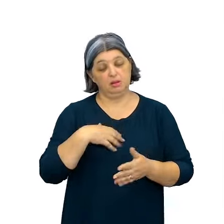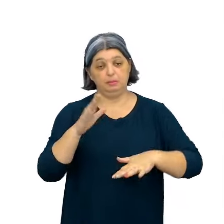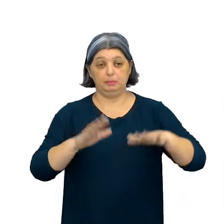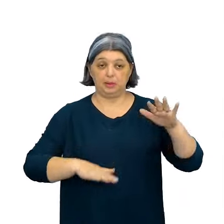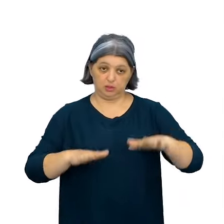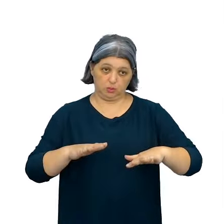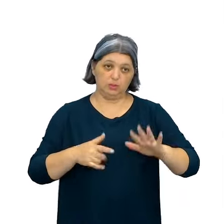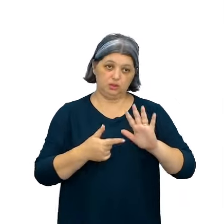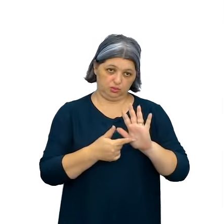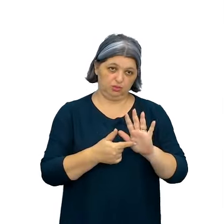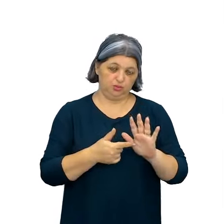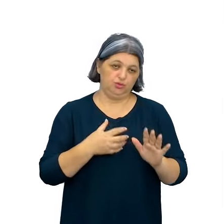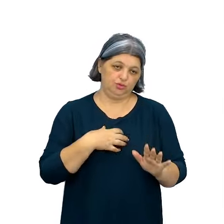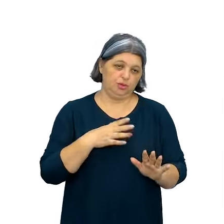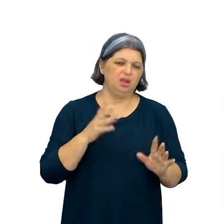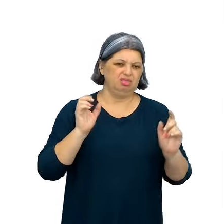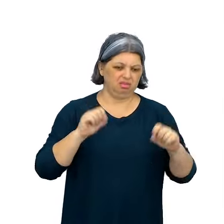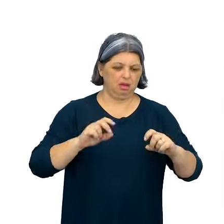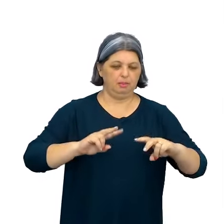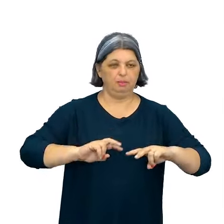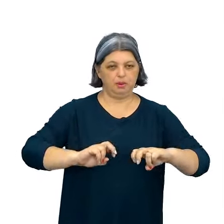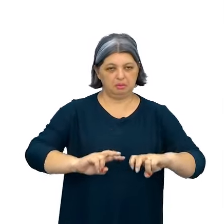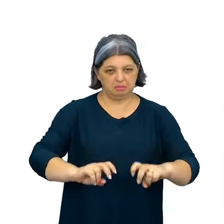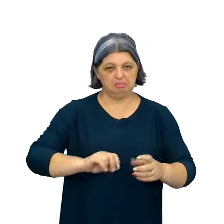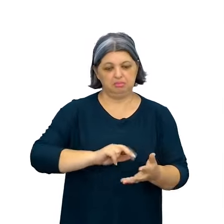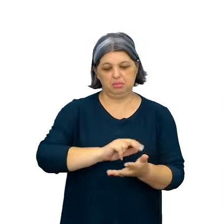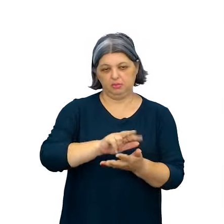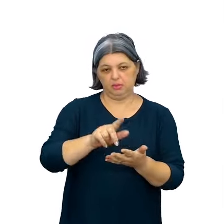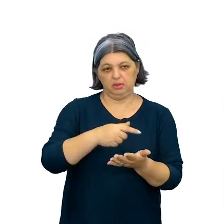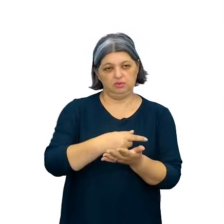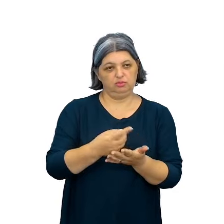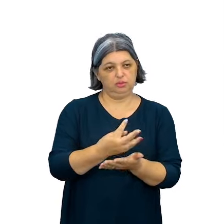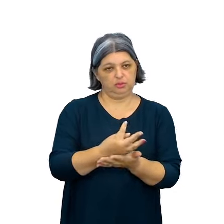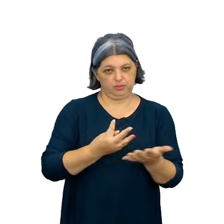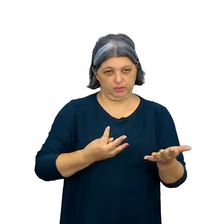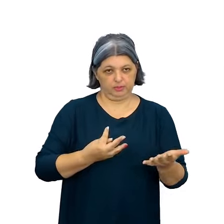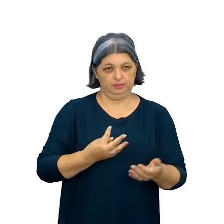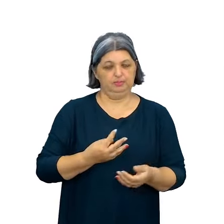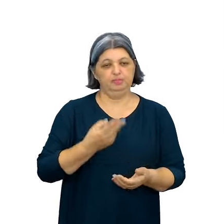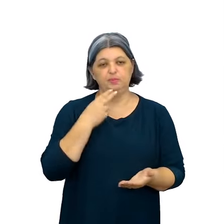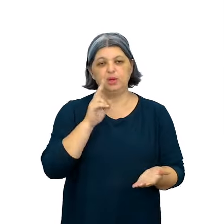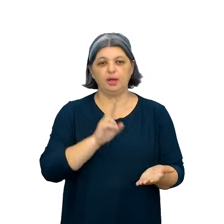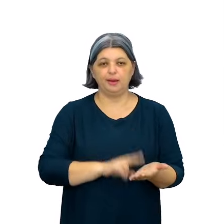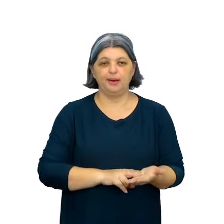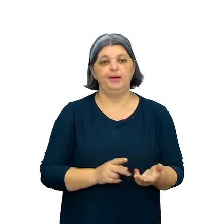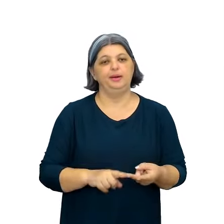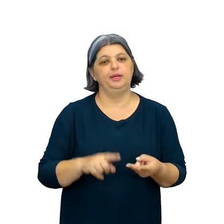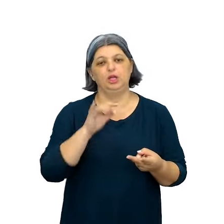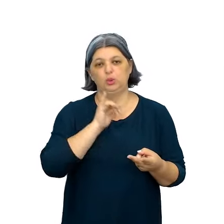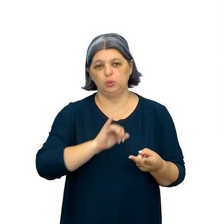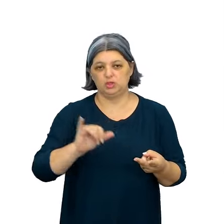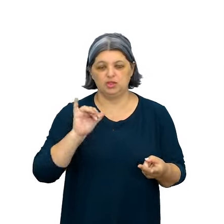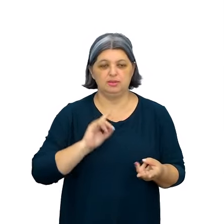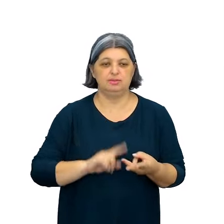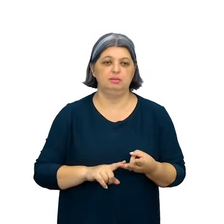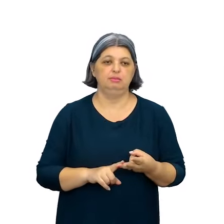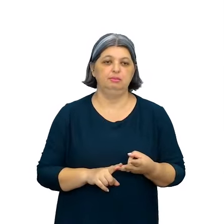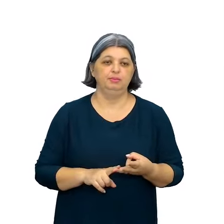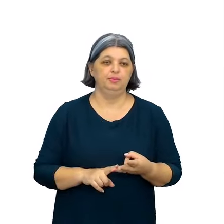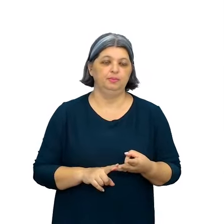né? E dá para ser explorado em vários gêneros textuais, né? Carta, notícia,